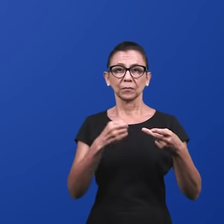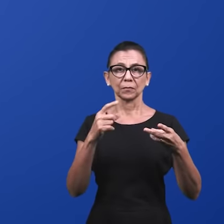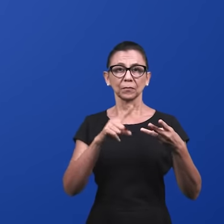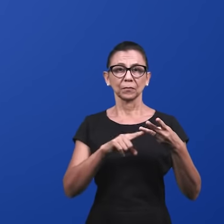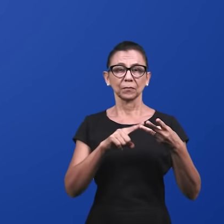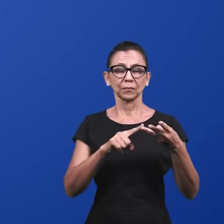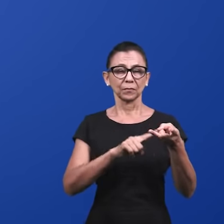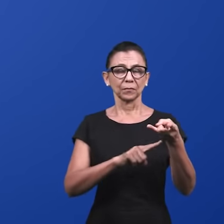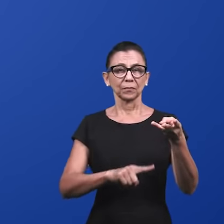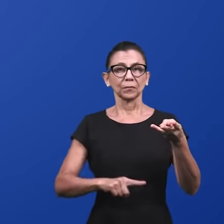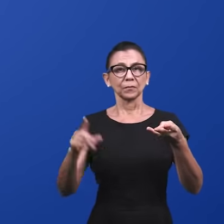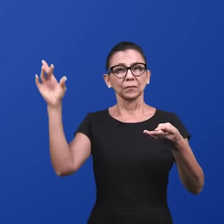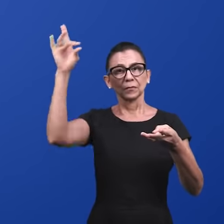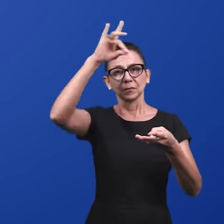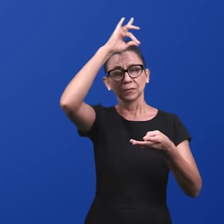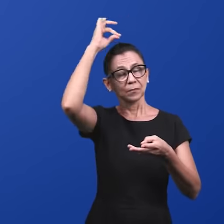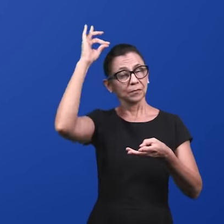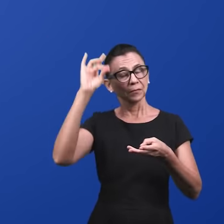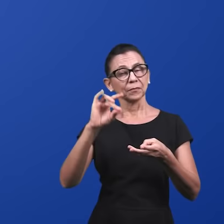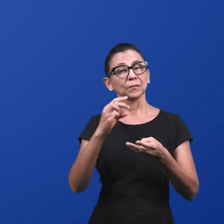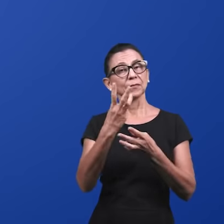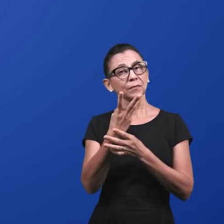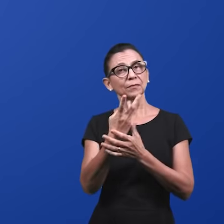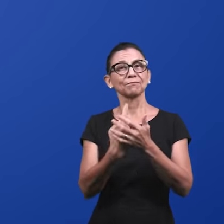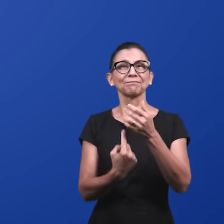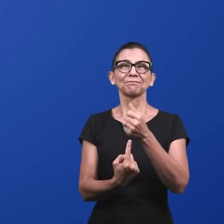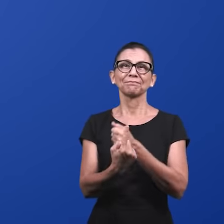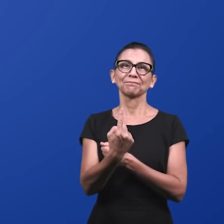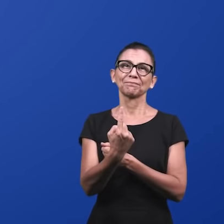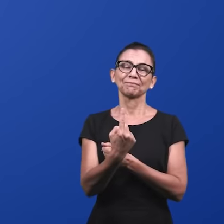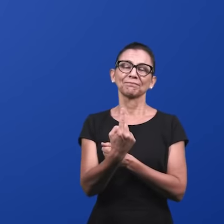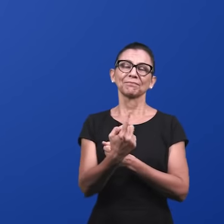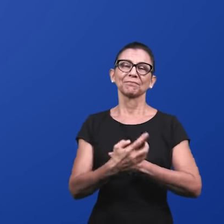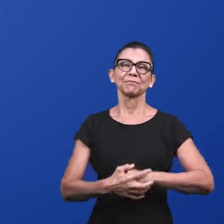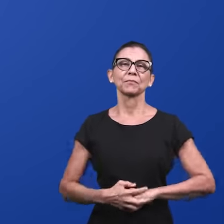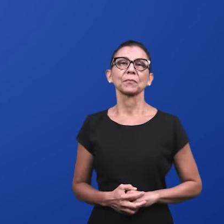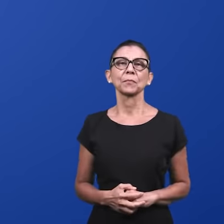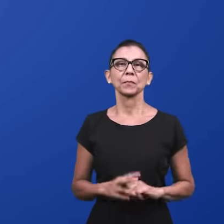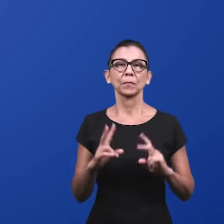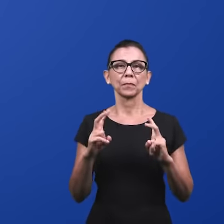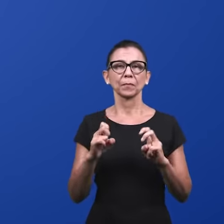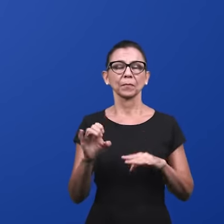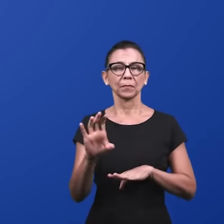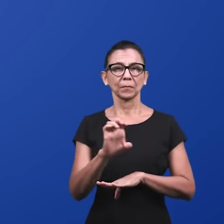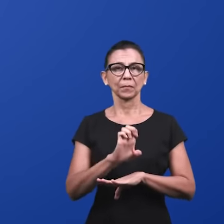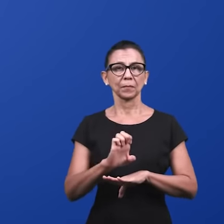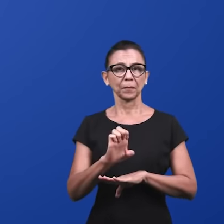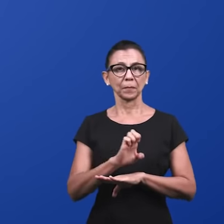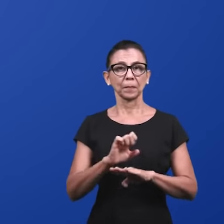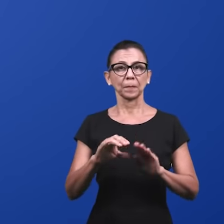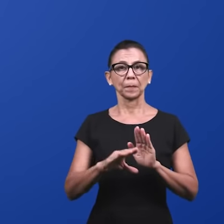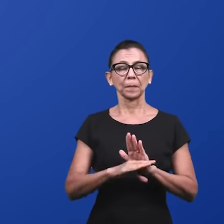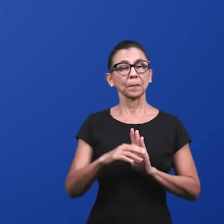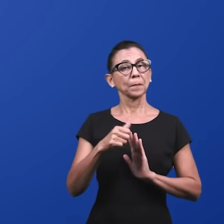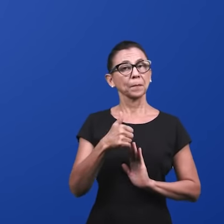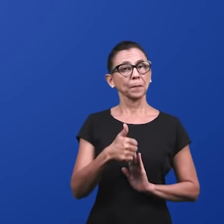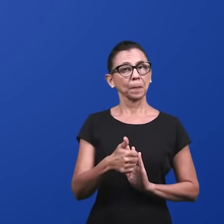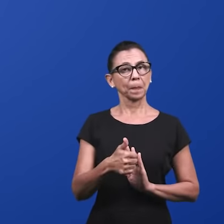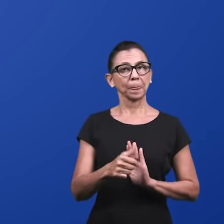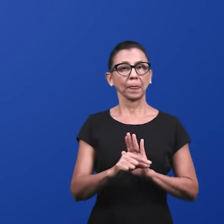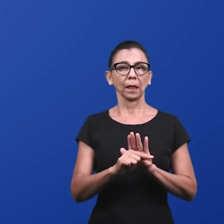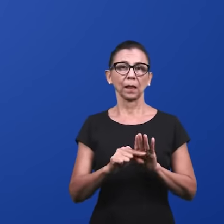que fala do Espírito Santo, ou seja, a Trindade. E o texto está em Efésios, capítulo